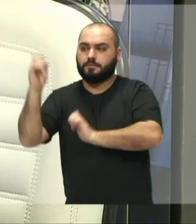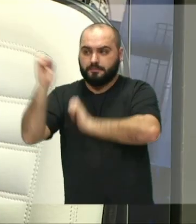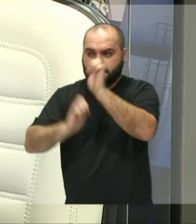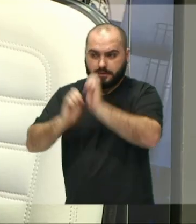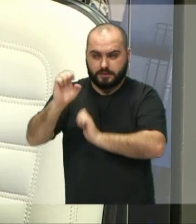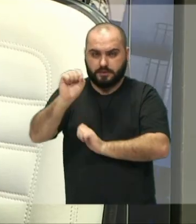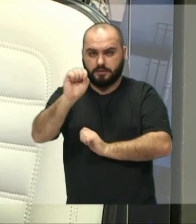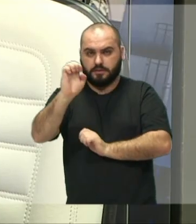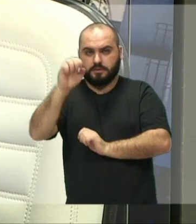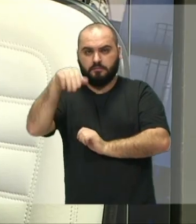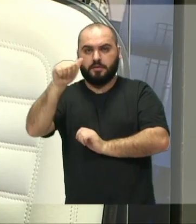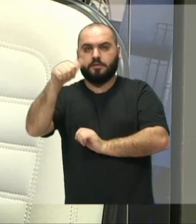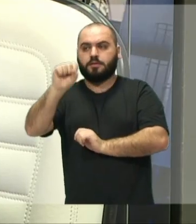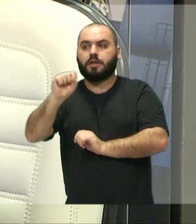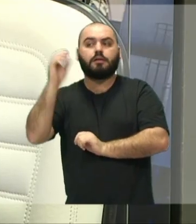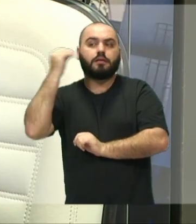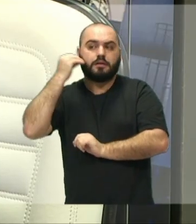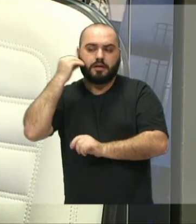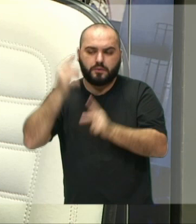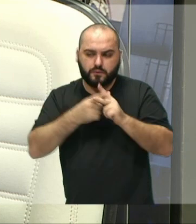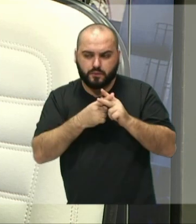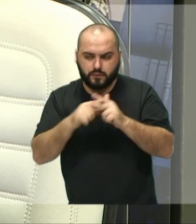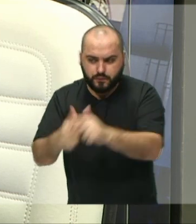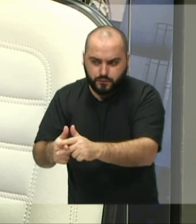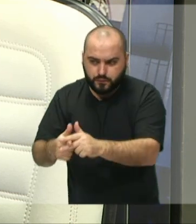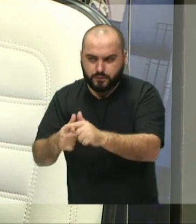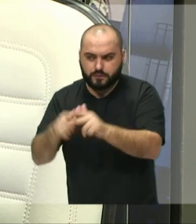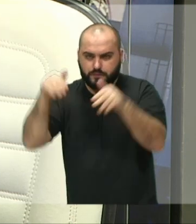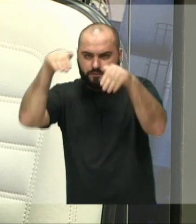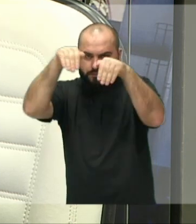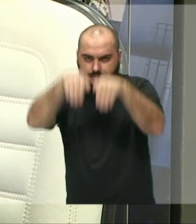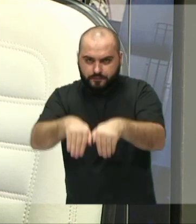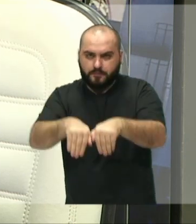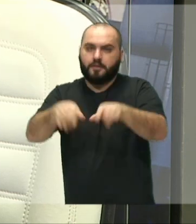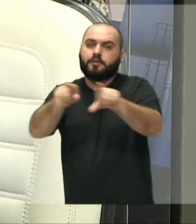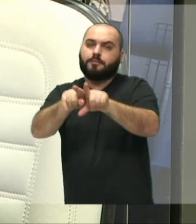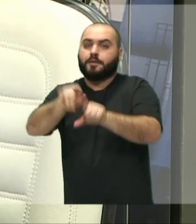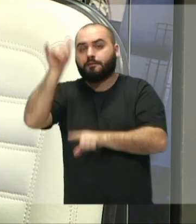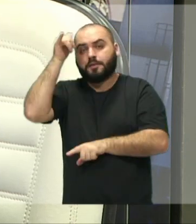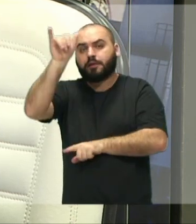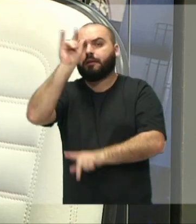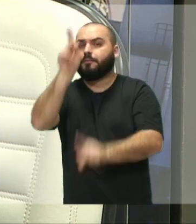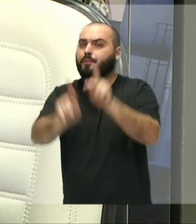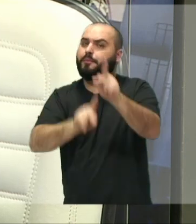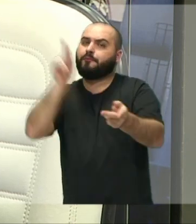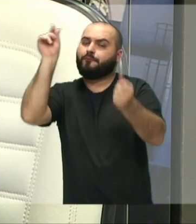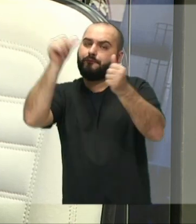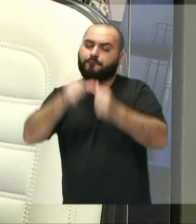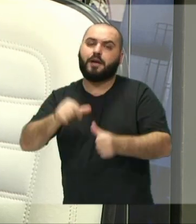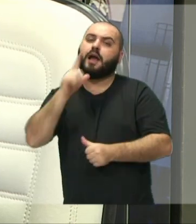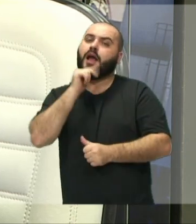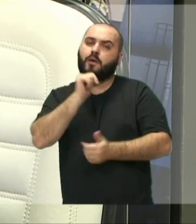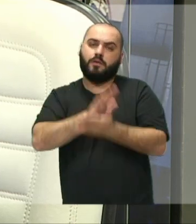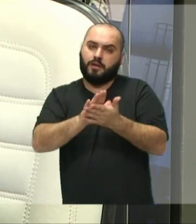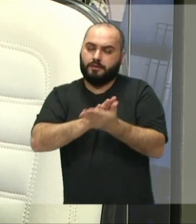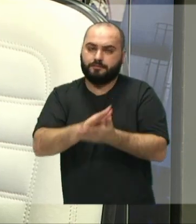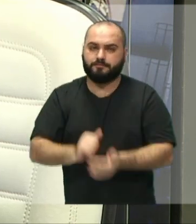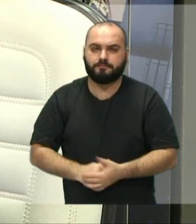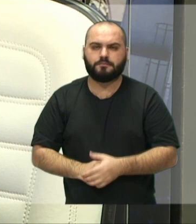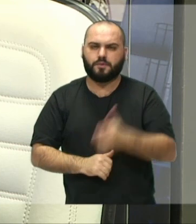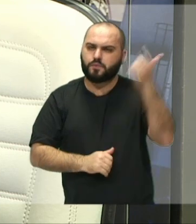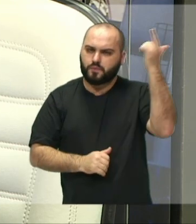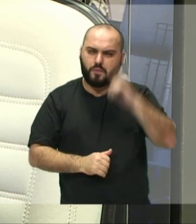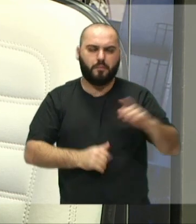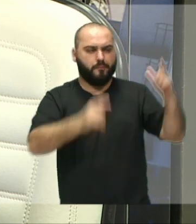para consertar a barragem, mas para não desatender a população, né, que foi colocado caixas d'água